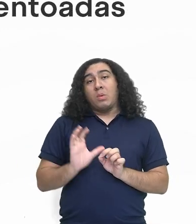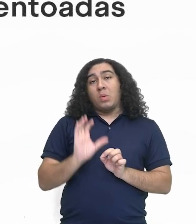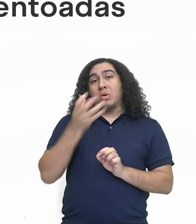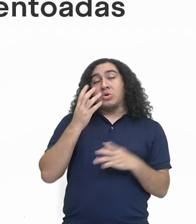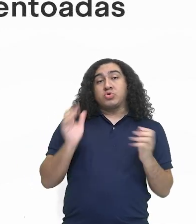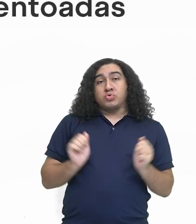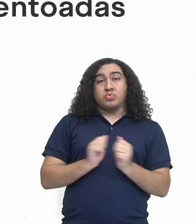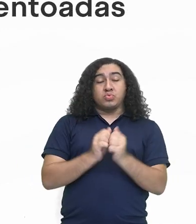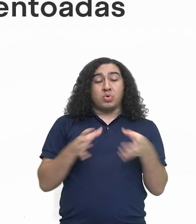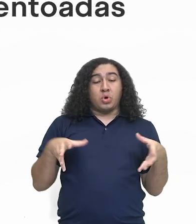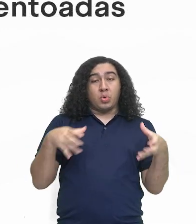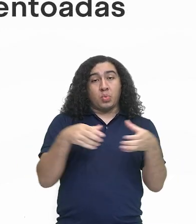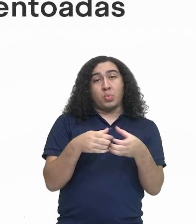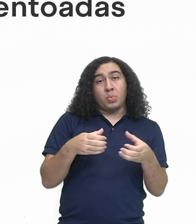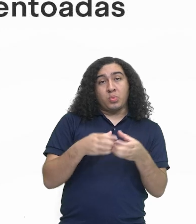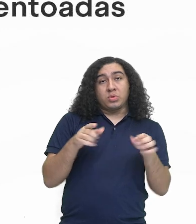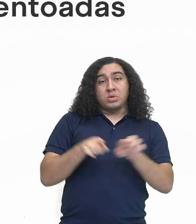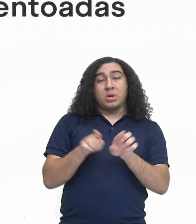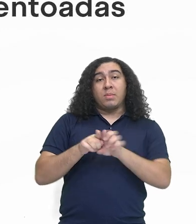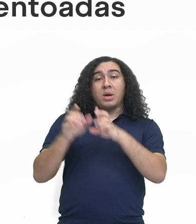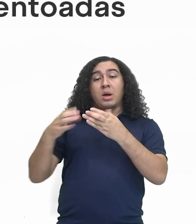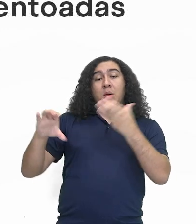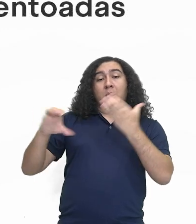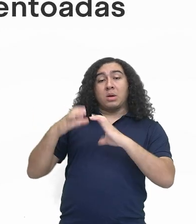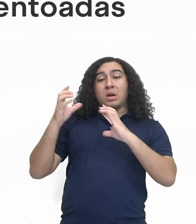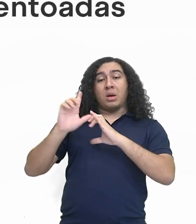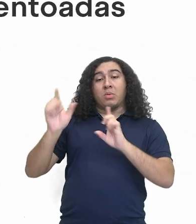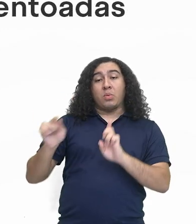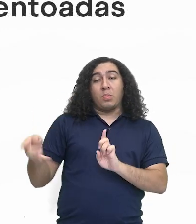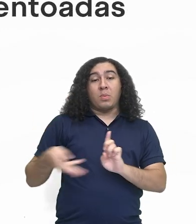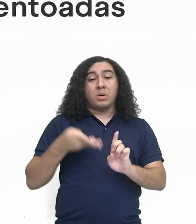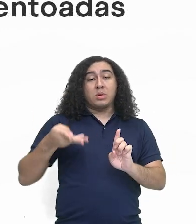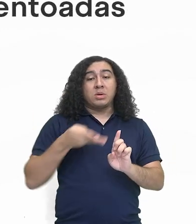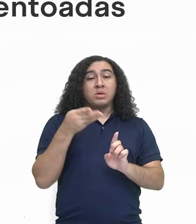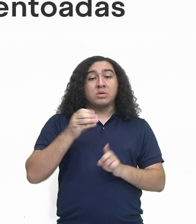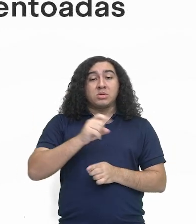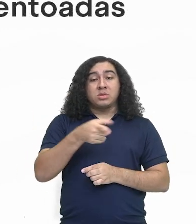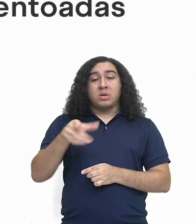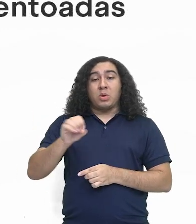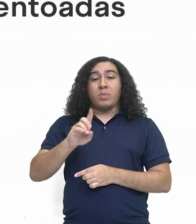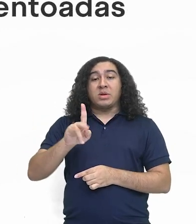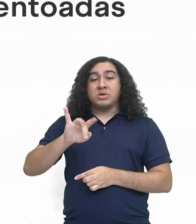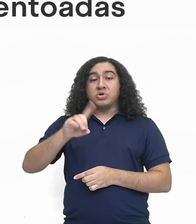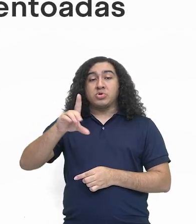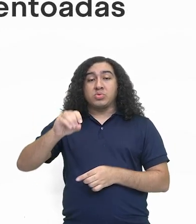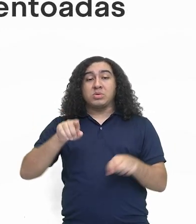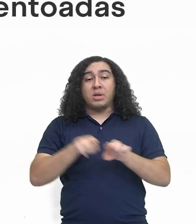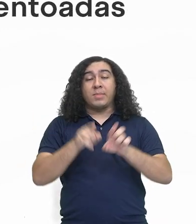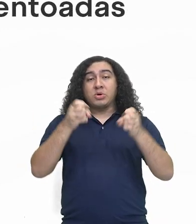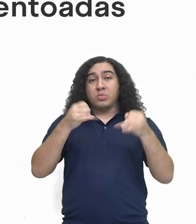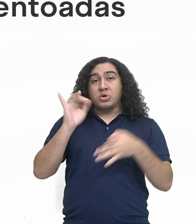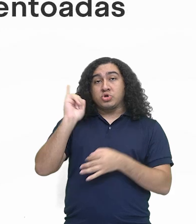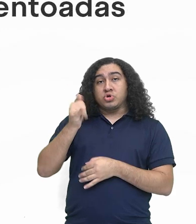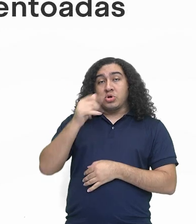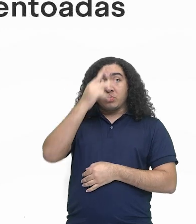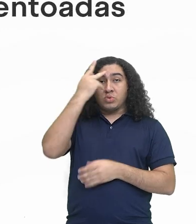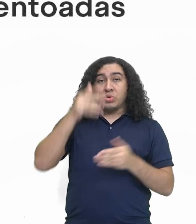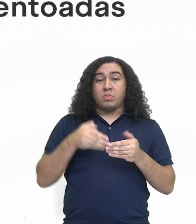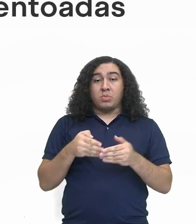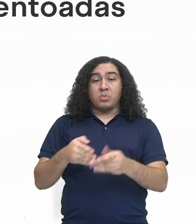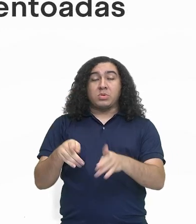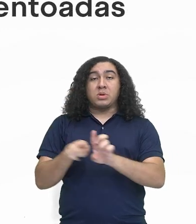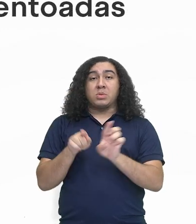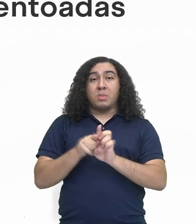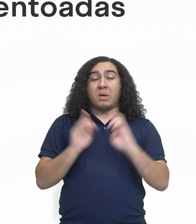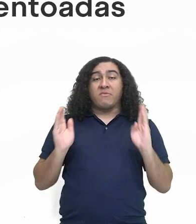coro com letras que louvam São Benedito, narram história de marujos e celebram a vida e a fé. Então, aqui a